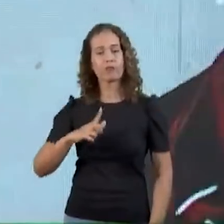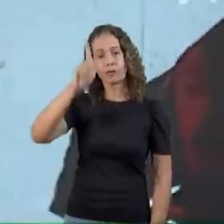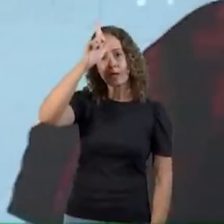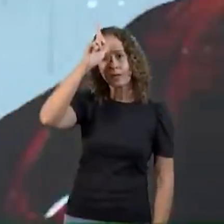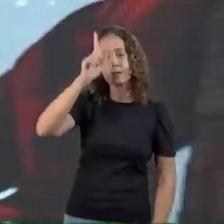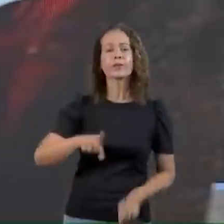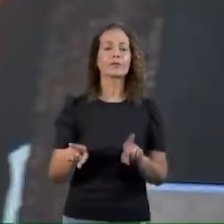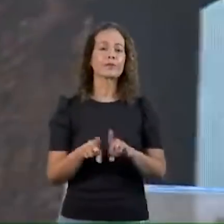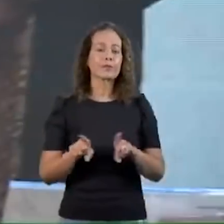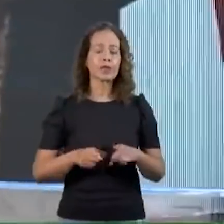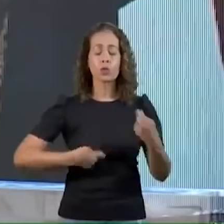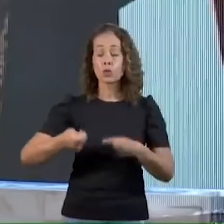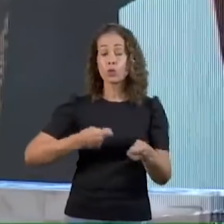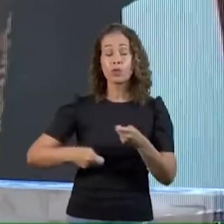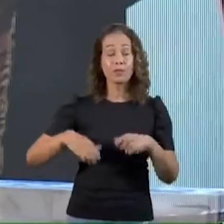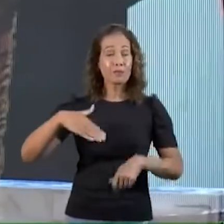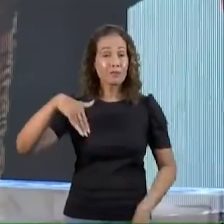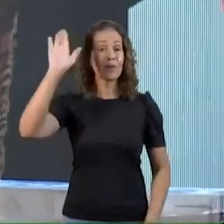a maior economia da Europa.